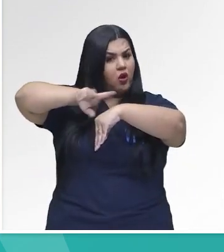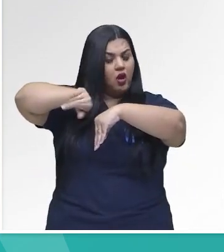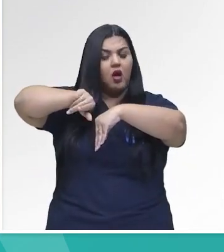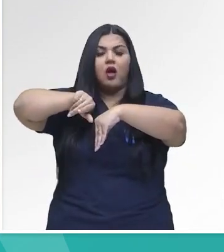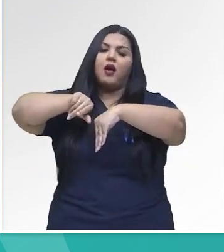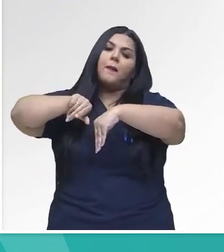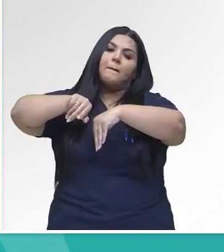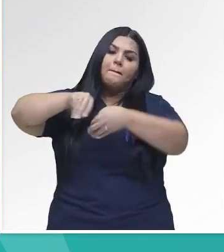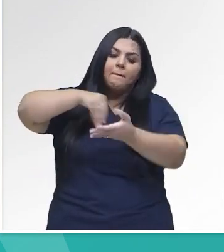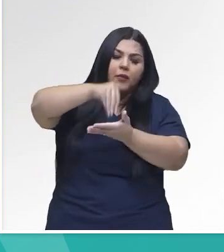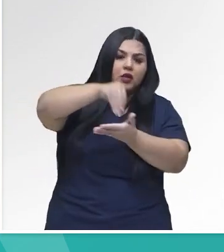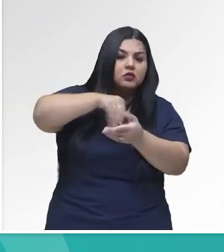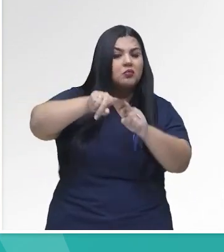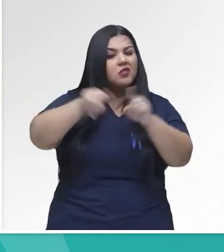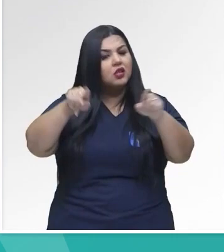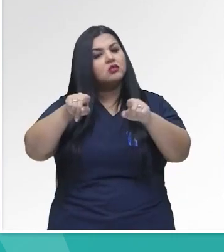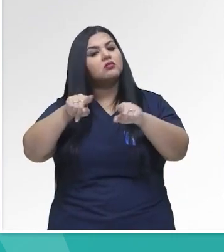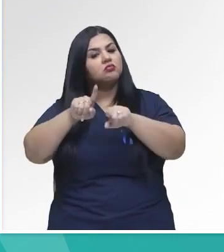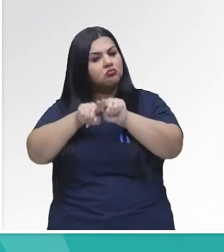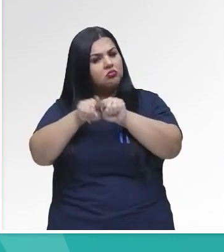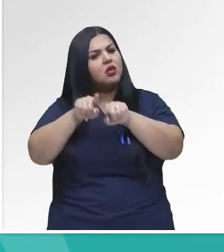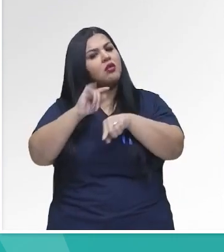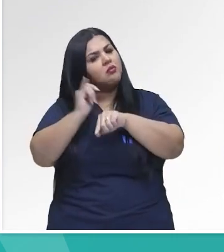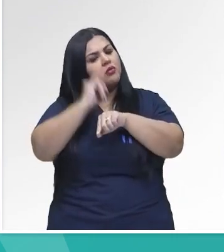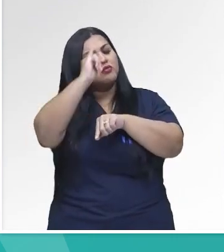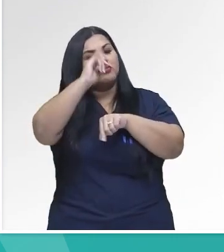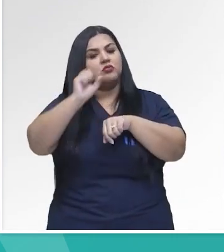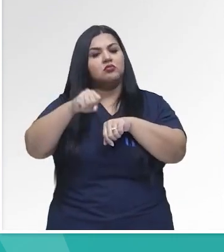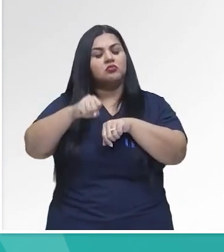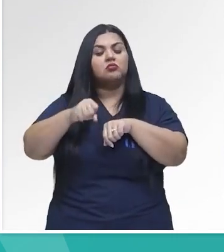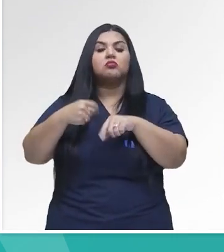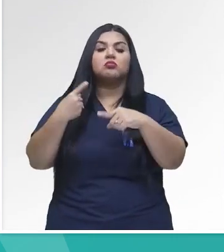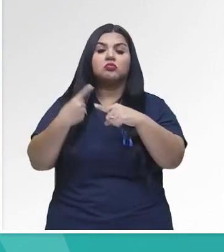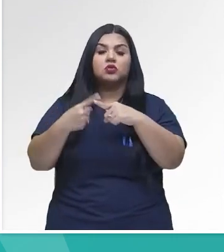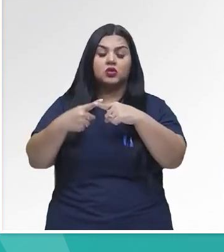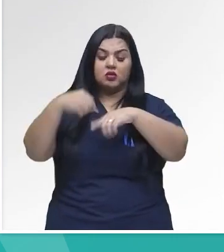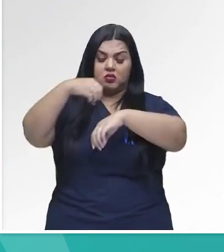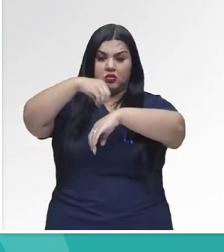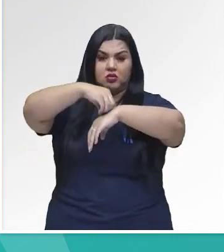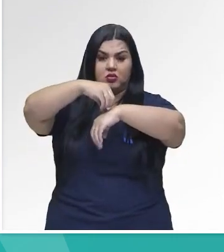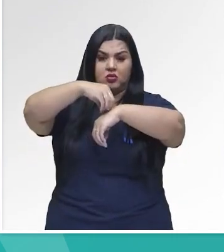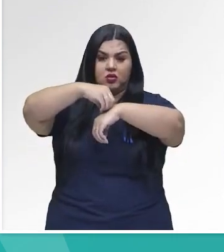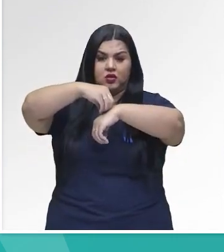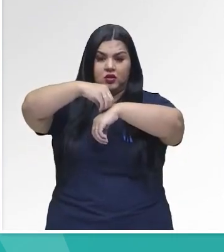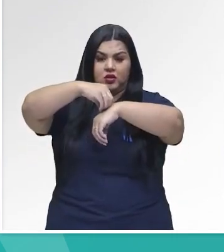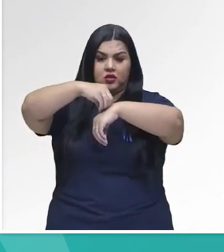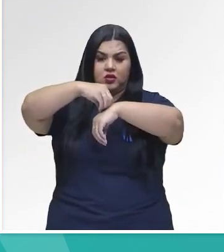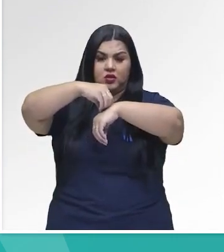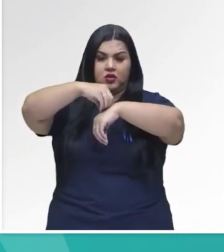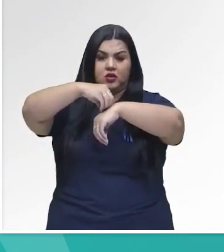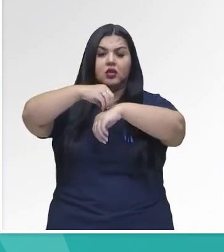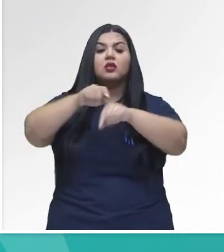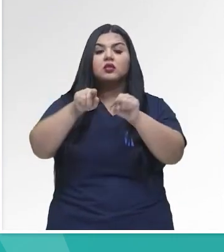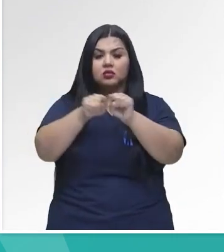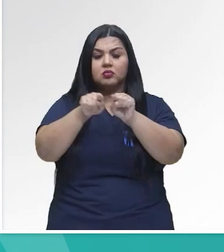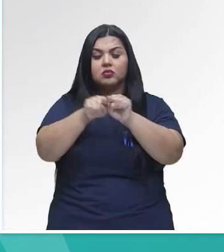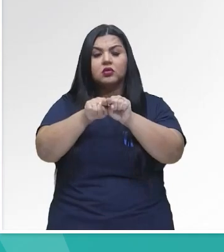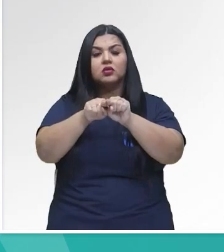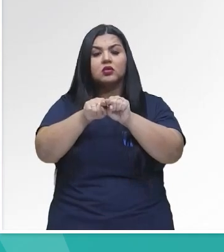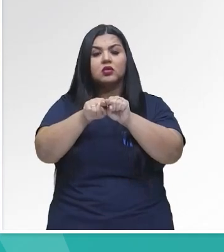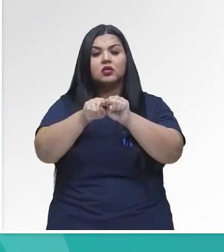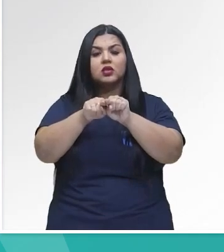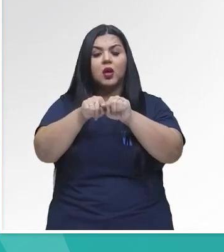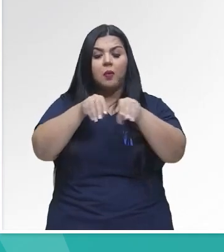menos importantes do que as outras peças do xadrez. Então, os peões, eles têm